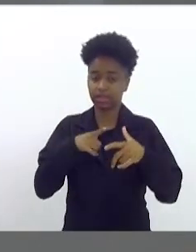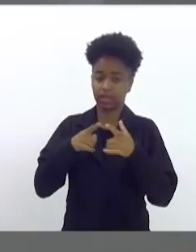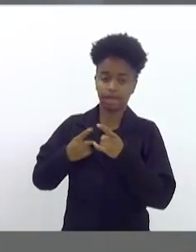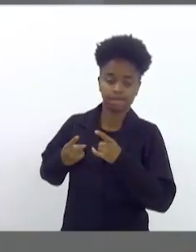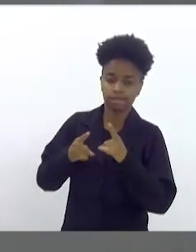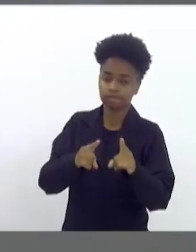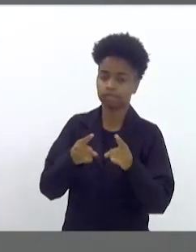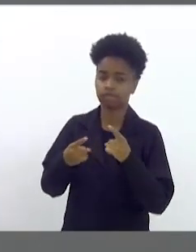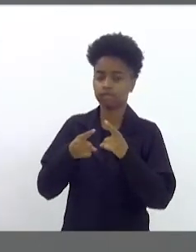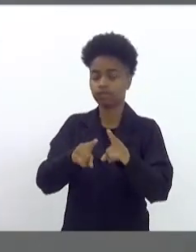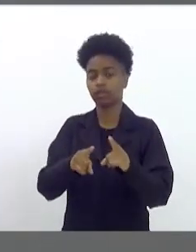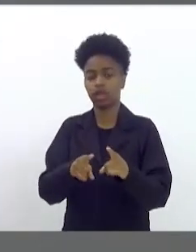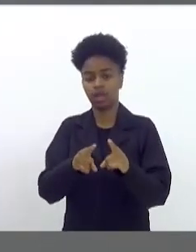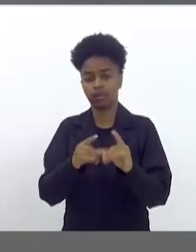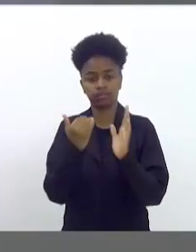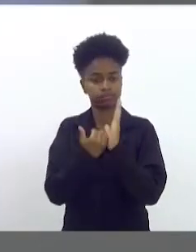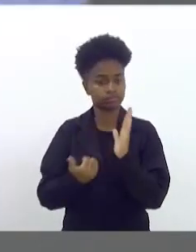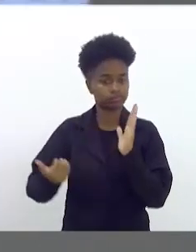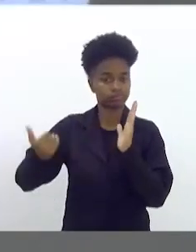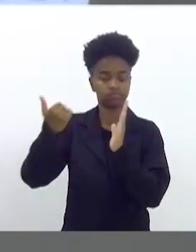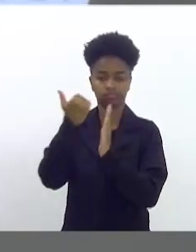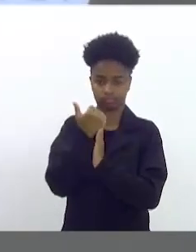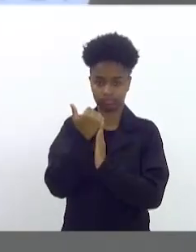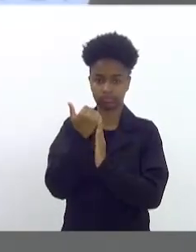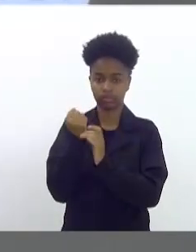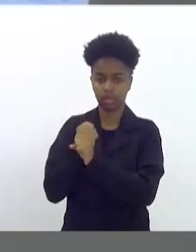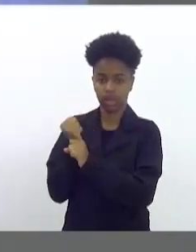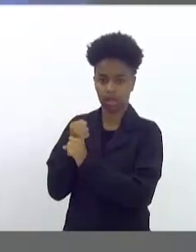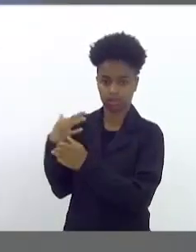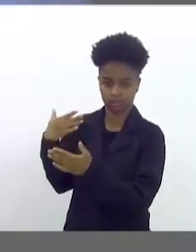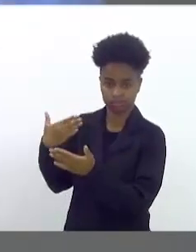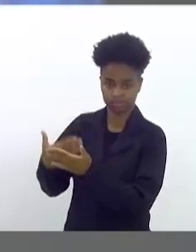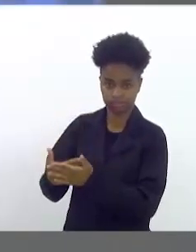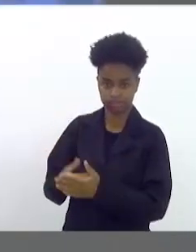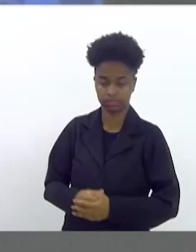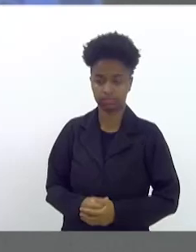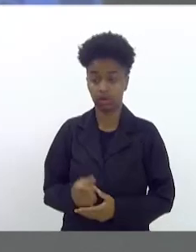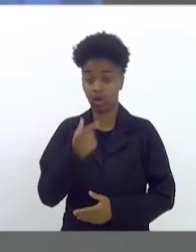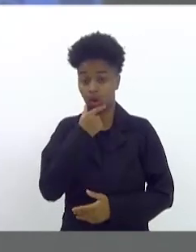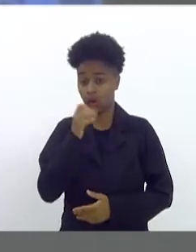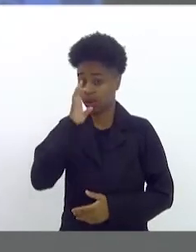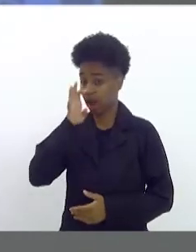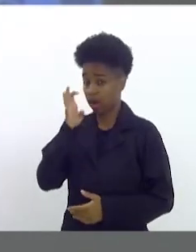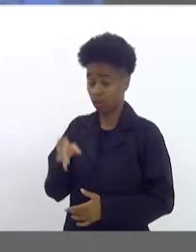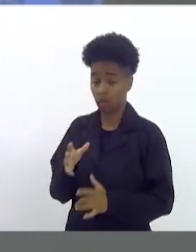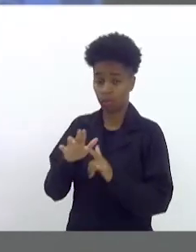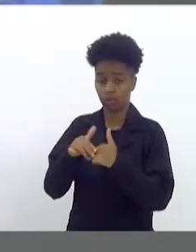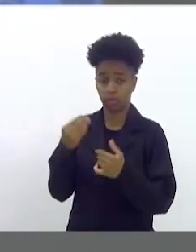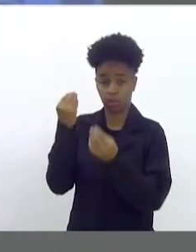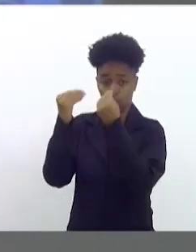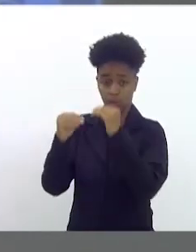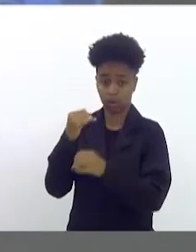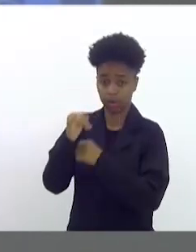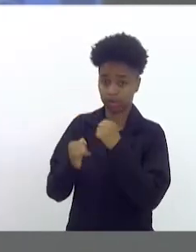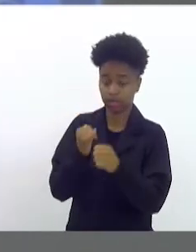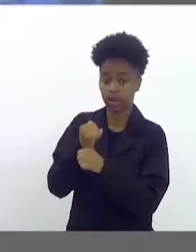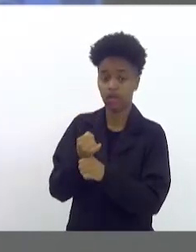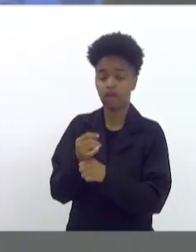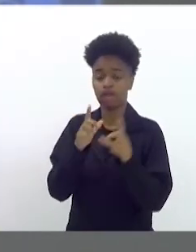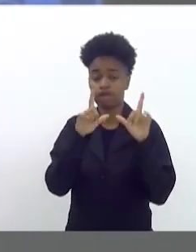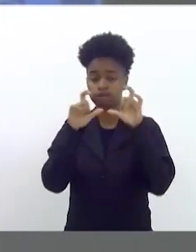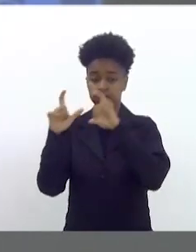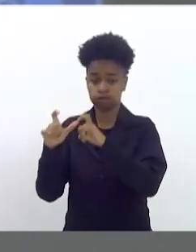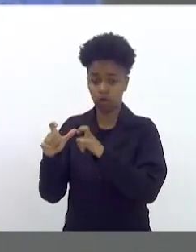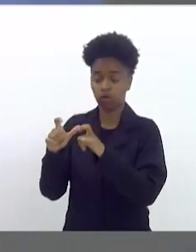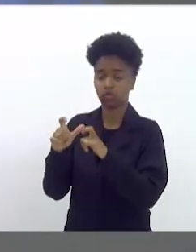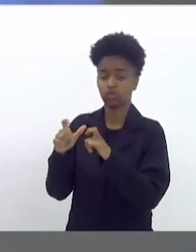e perseguições aumentaram muito nos últimos anos. De um homem acusado de postar na internet fotos íntimas